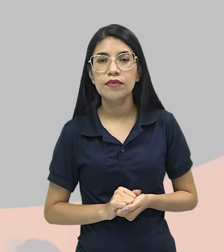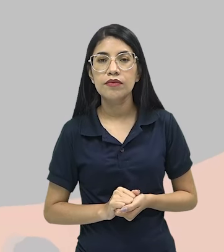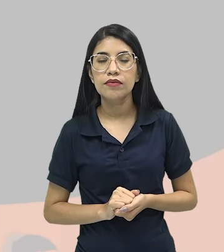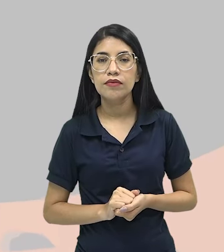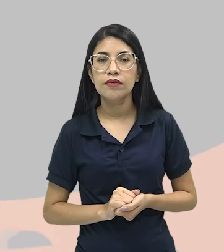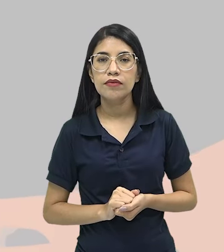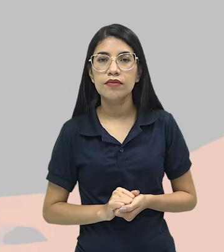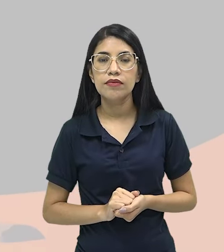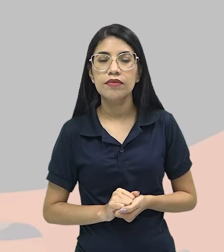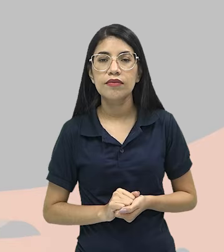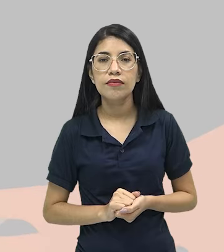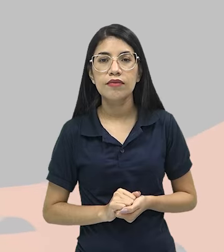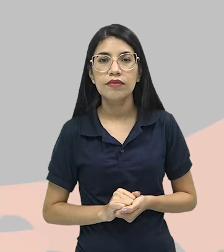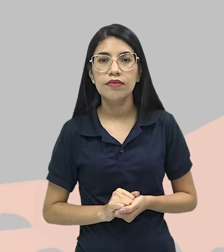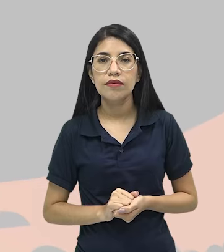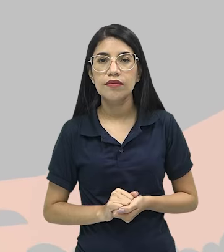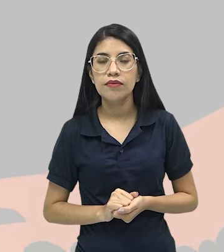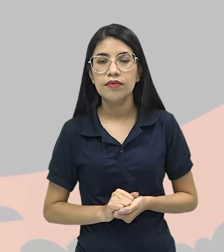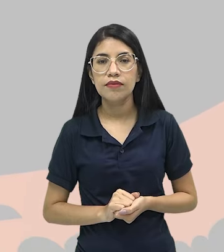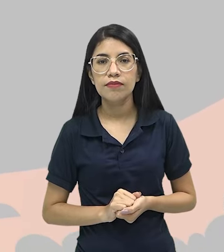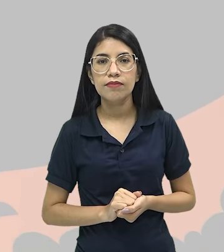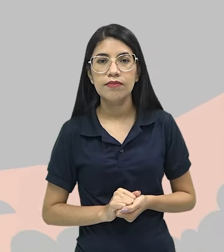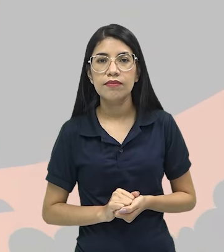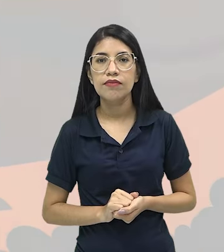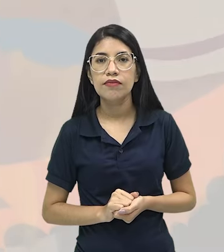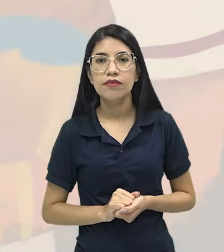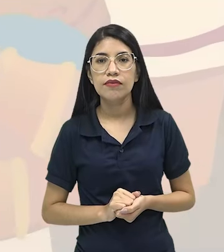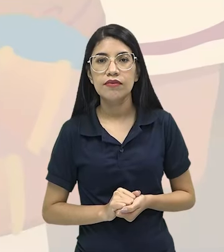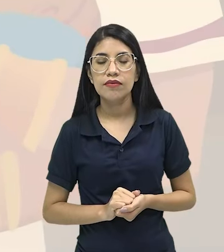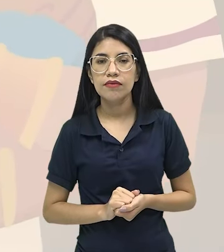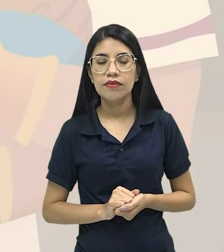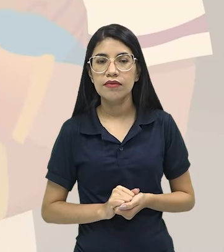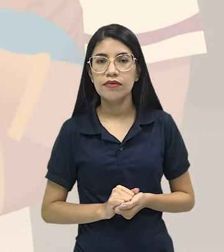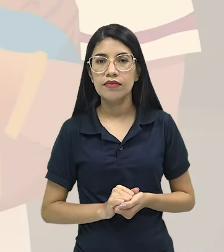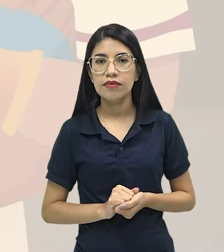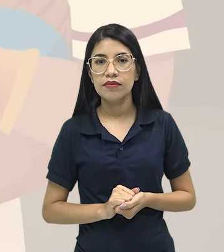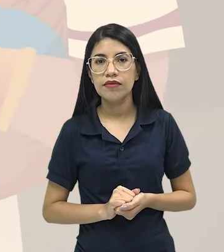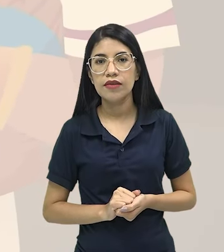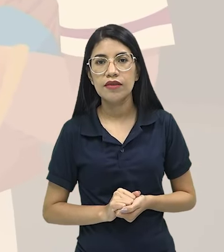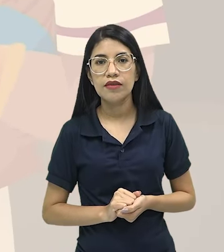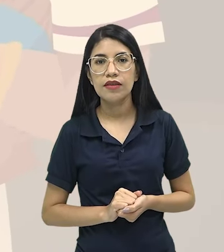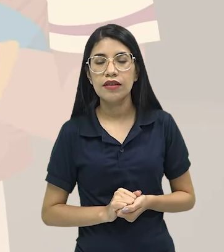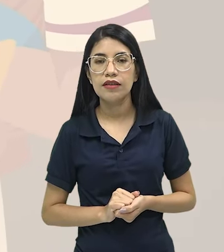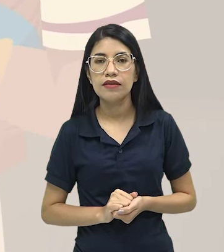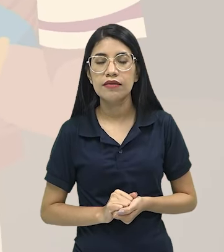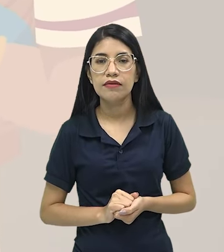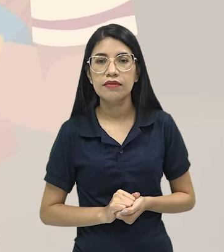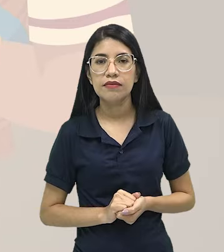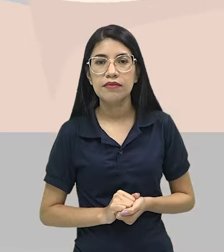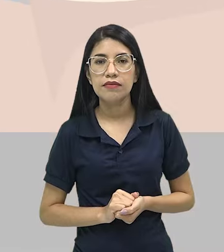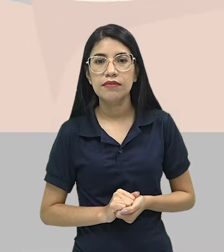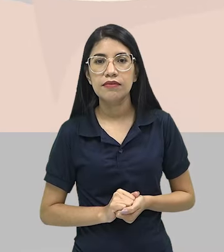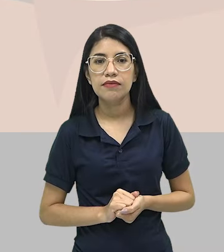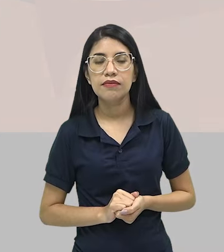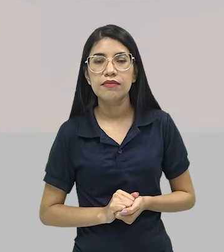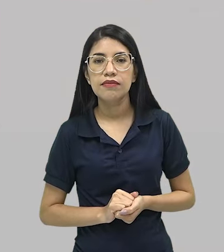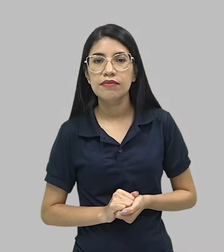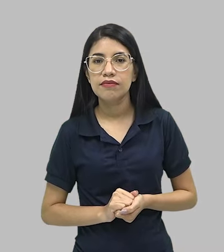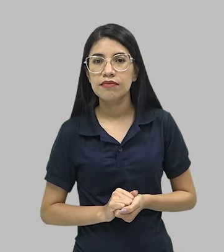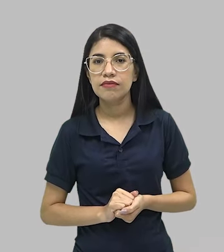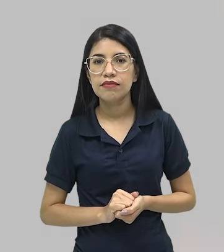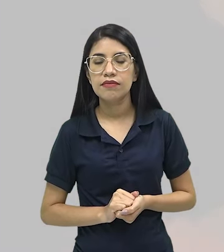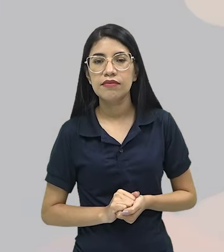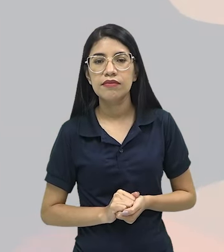Em Tebas existia um reino. Depois de muitas tentativas, o rei e a rainha finalmente tiveram um herdeiro,